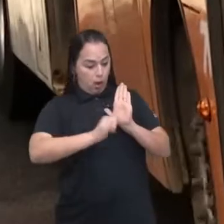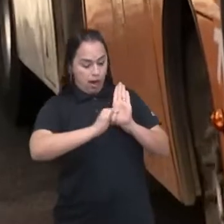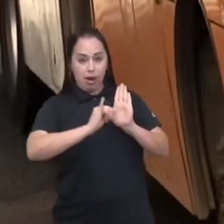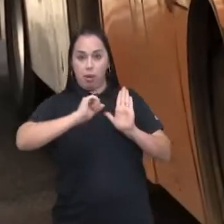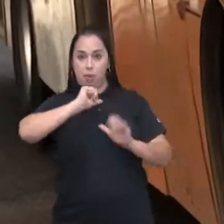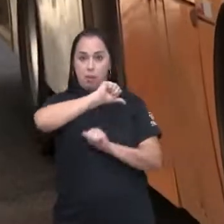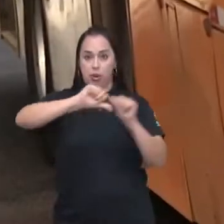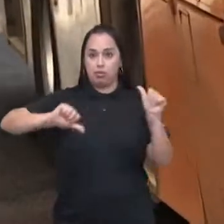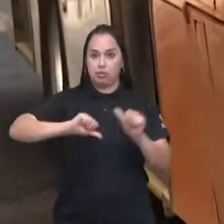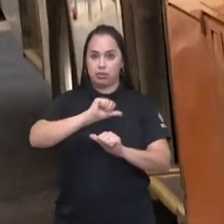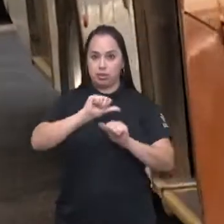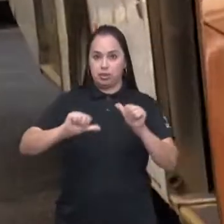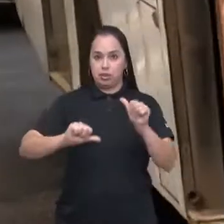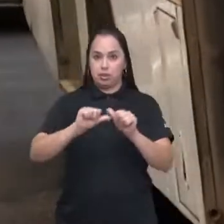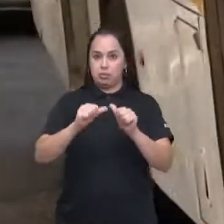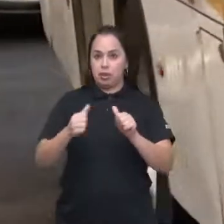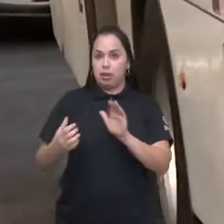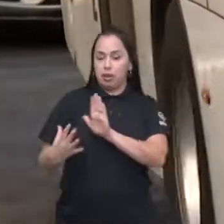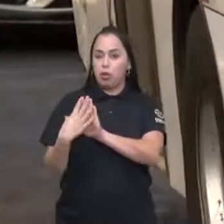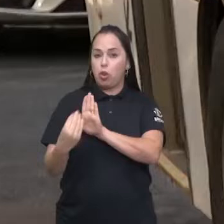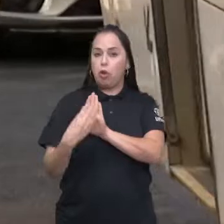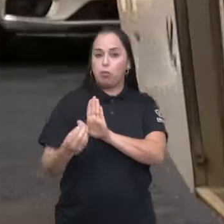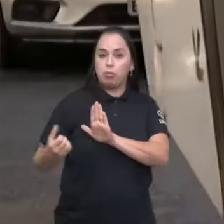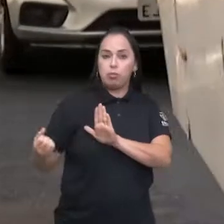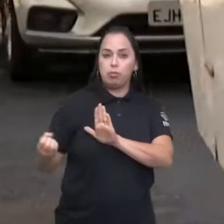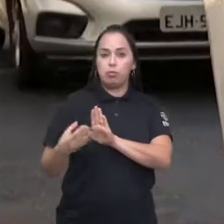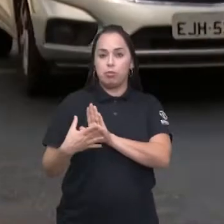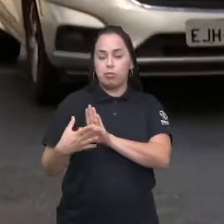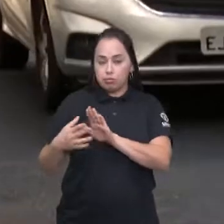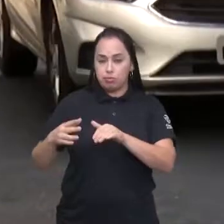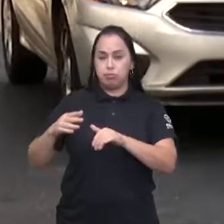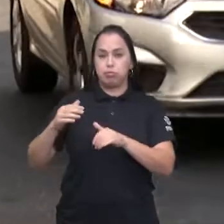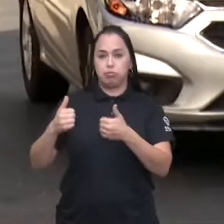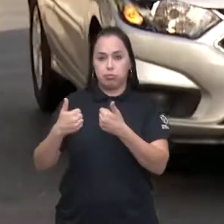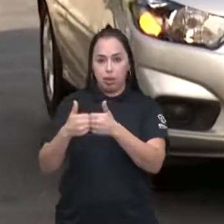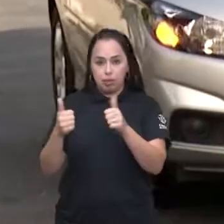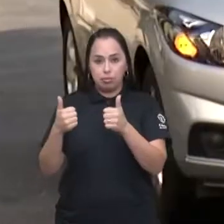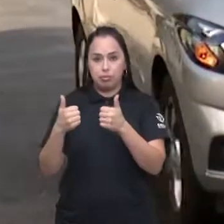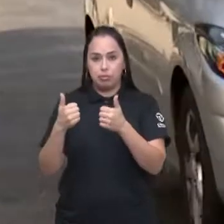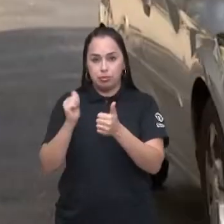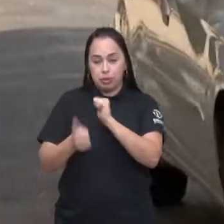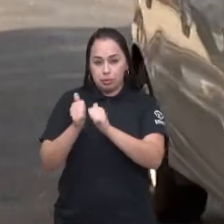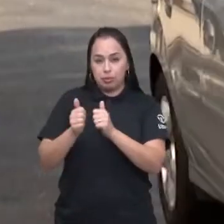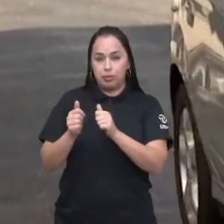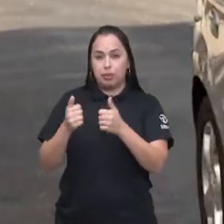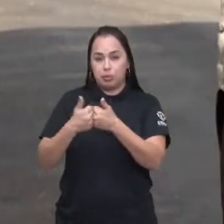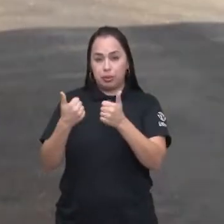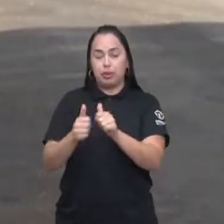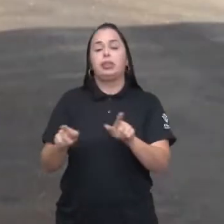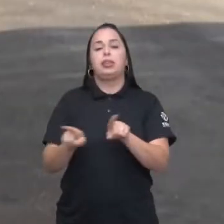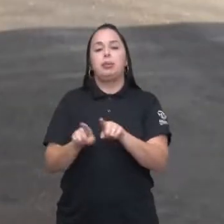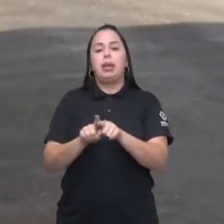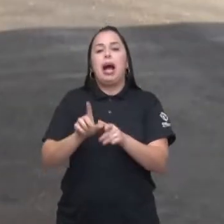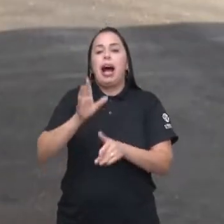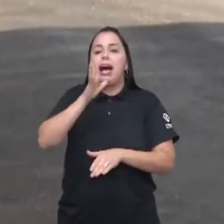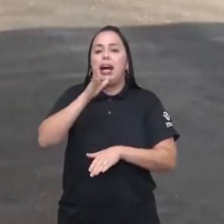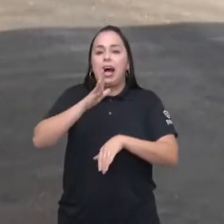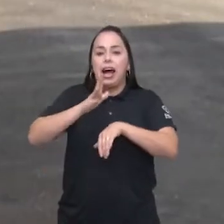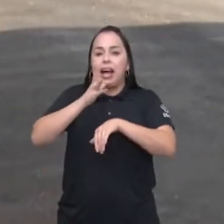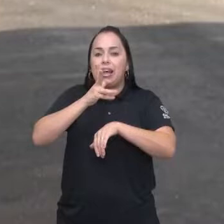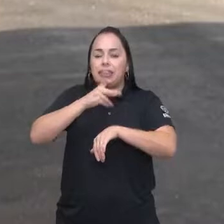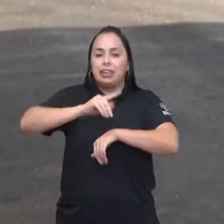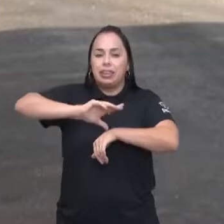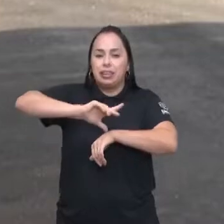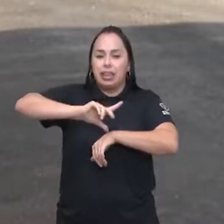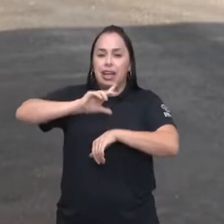com as alterações no edital o processo para a implantação do novo modelo de transporte público em São José dos Campos deve atrasar um